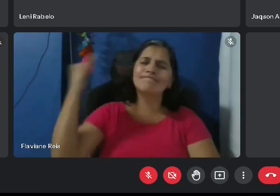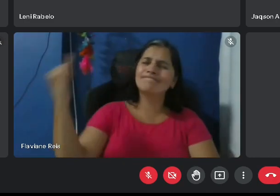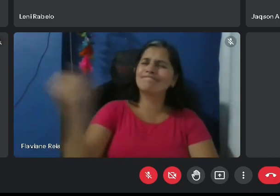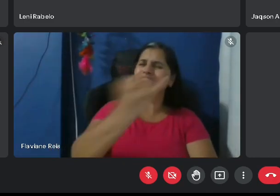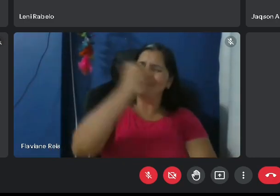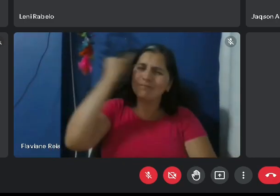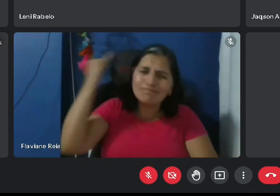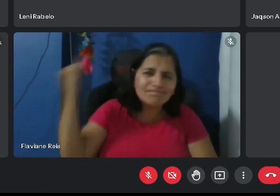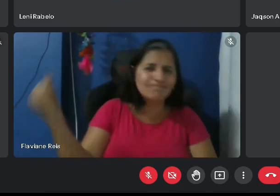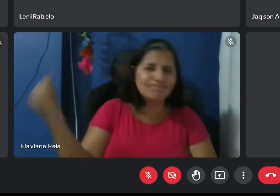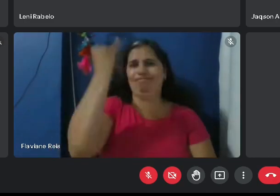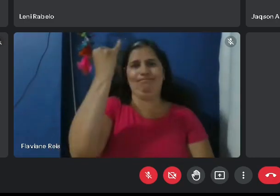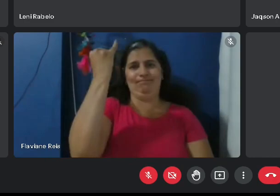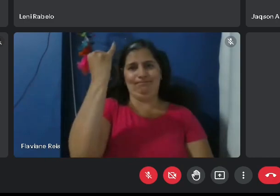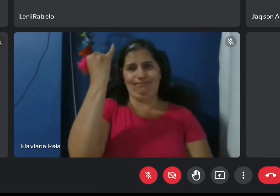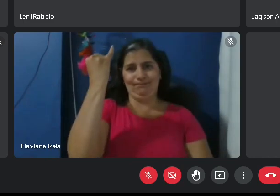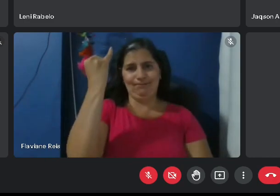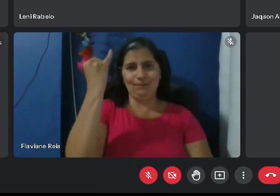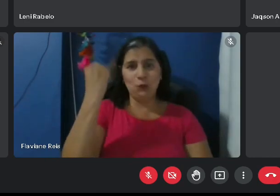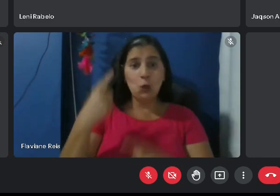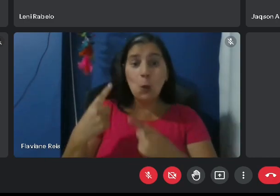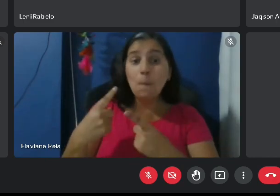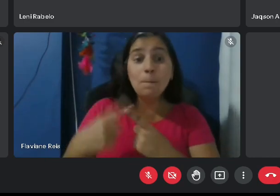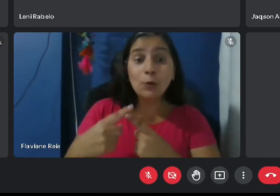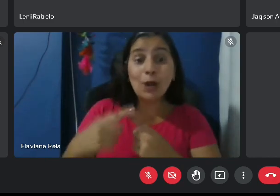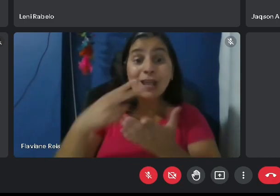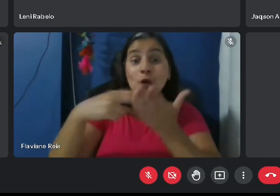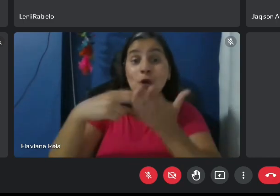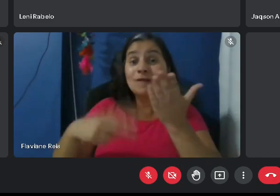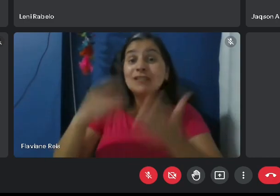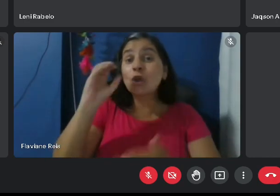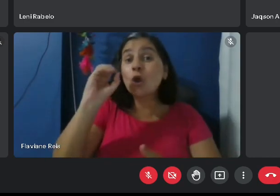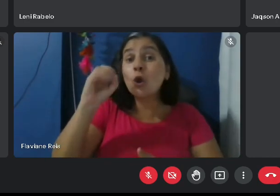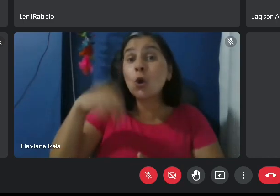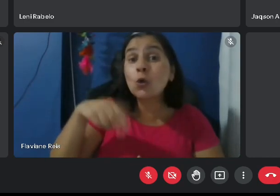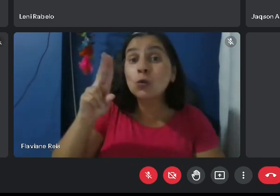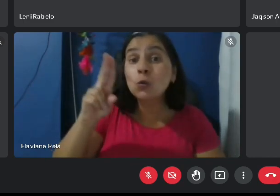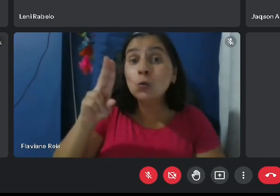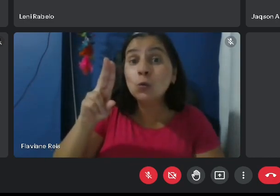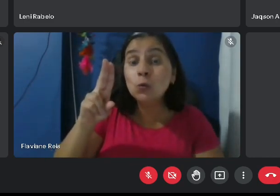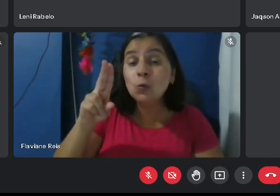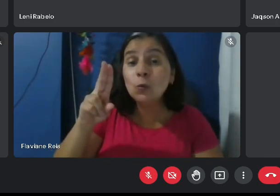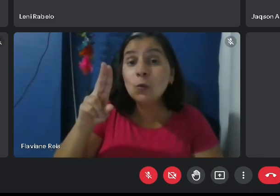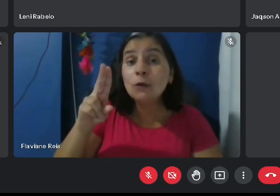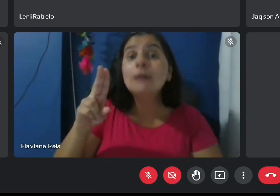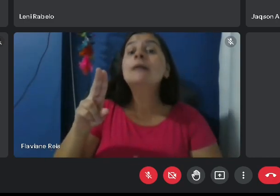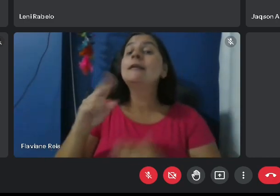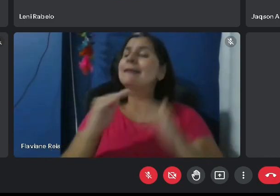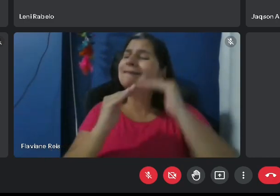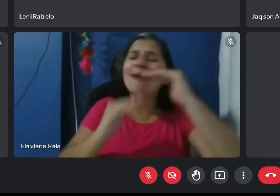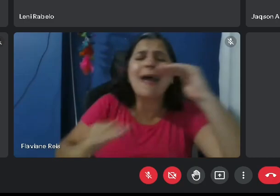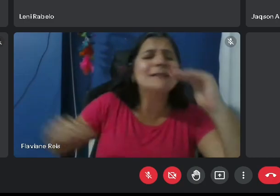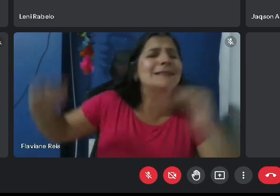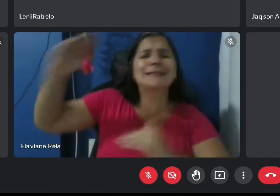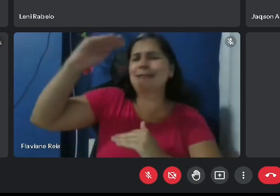foi muito importante. Essa Convenção da ONU, importantíssimo. Por quê? Porque a ONU,